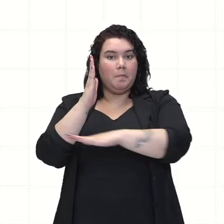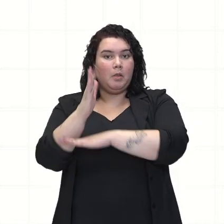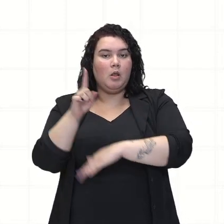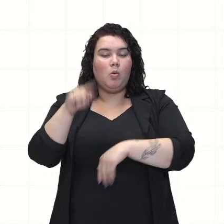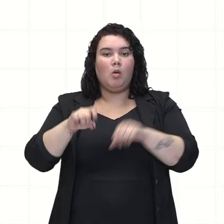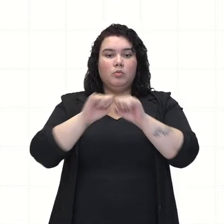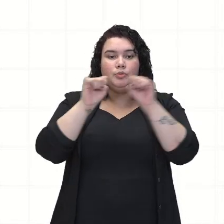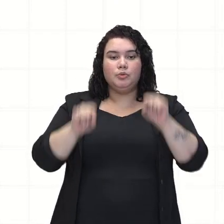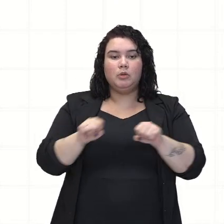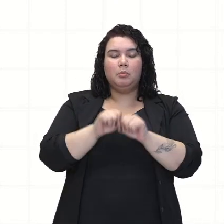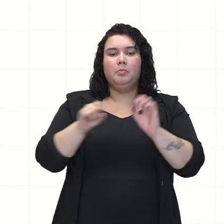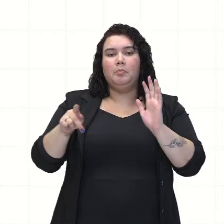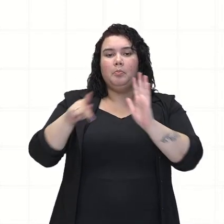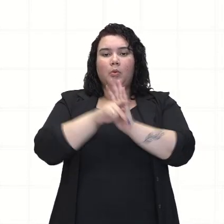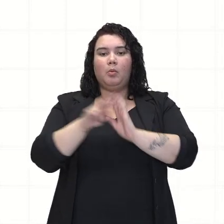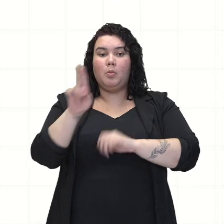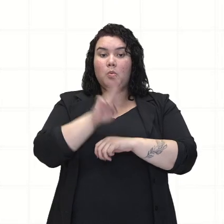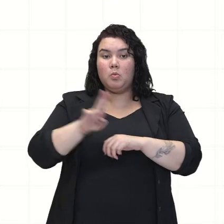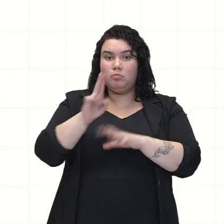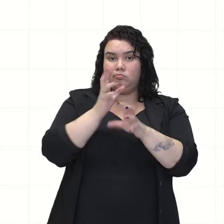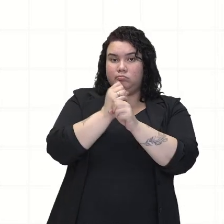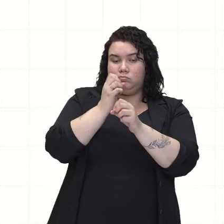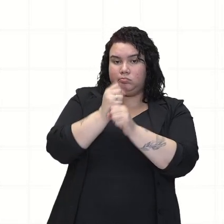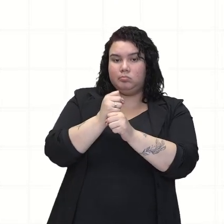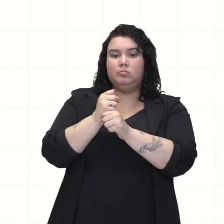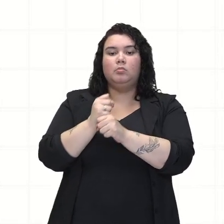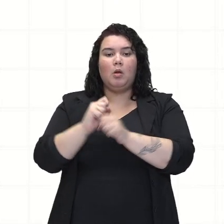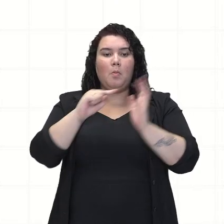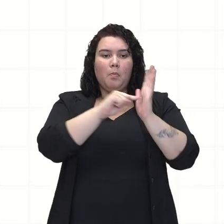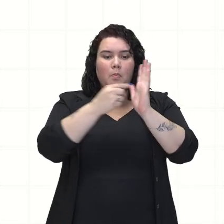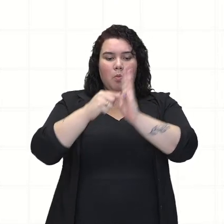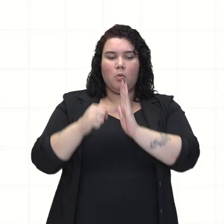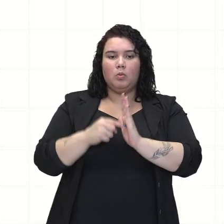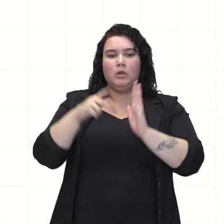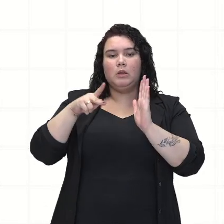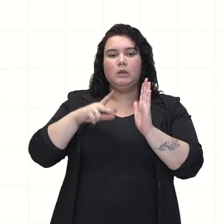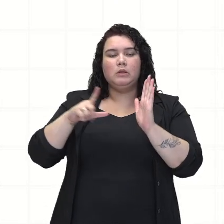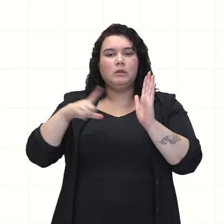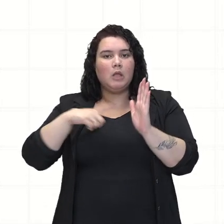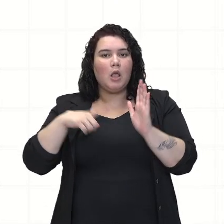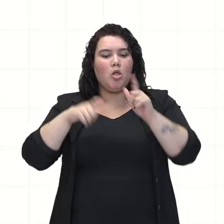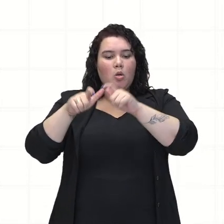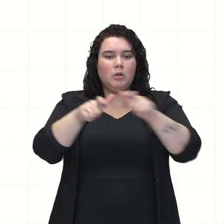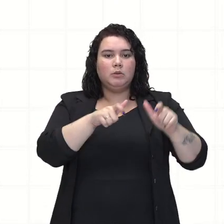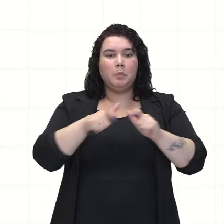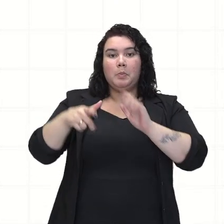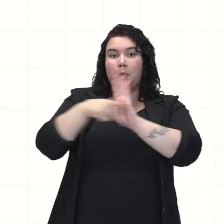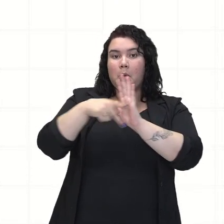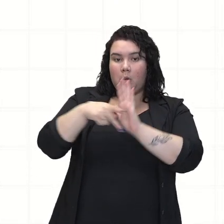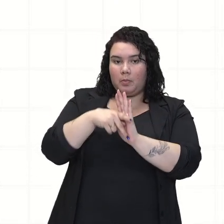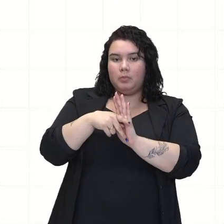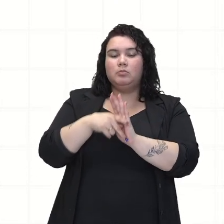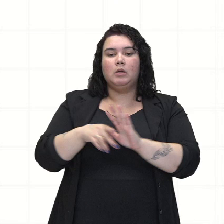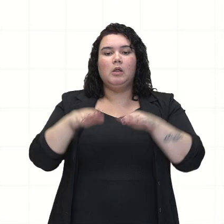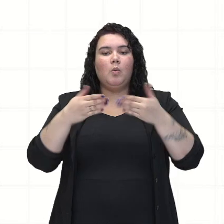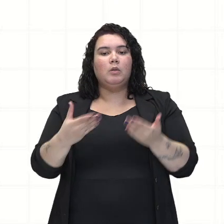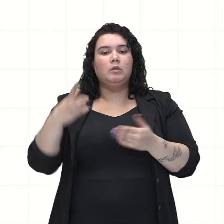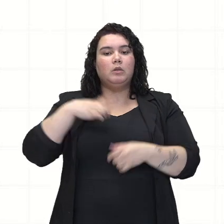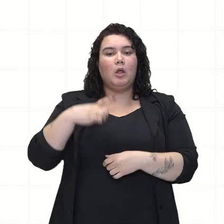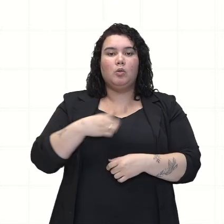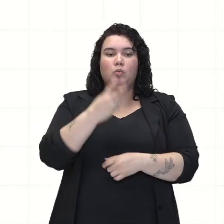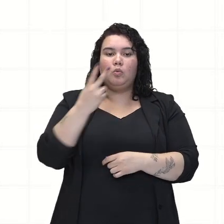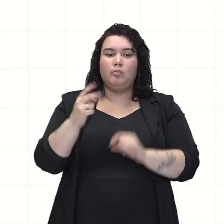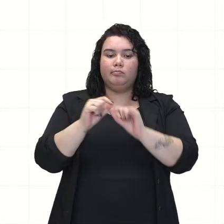de coordenadas em plano, onde cada ponto possui um único endereço, né? Nós vimos agora aí, e ele é composto por dois